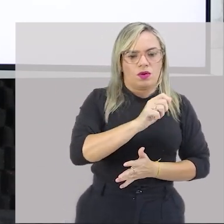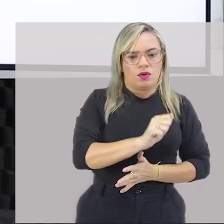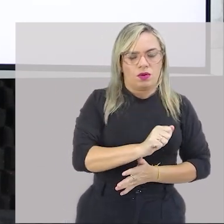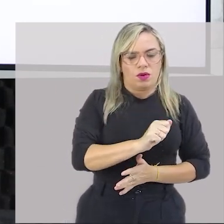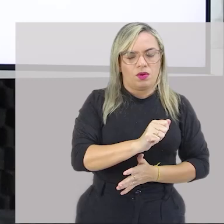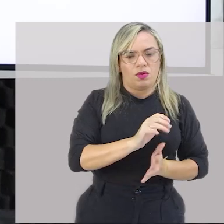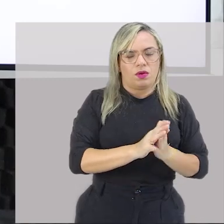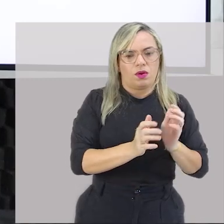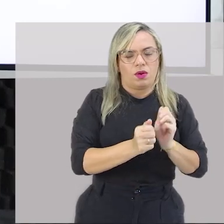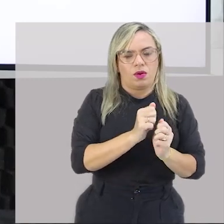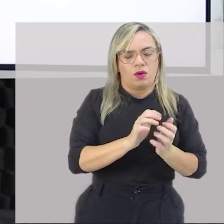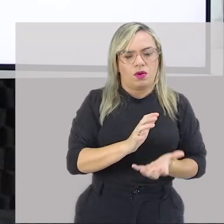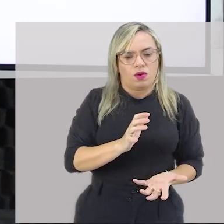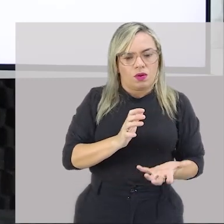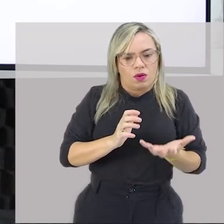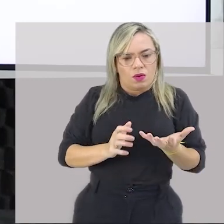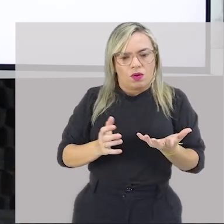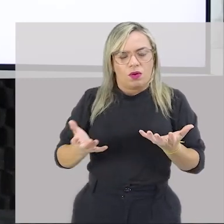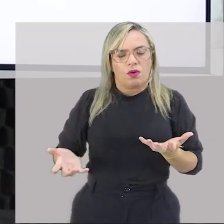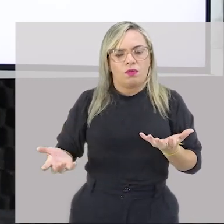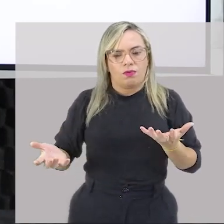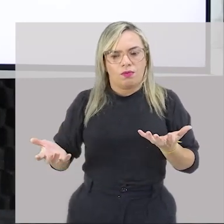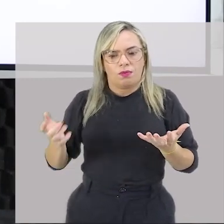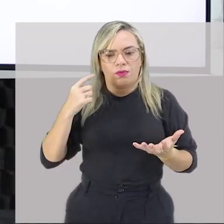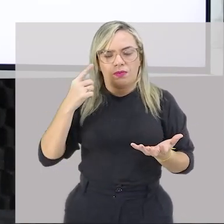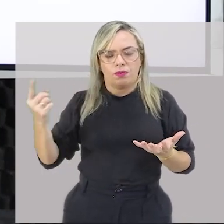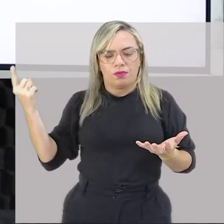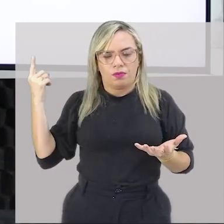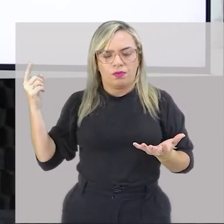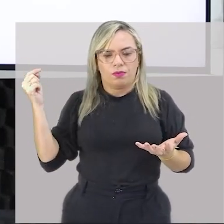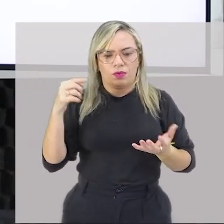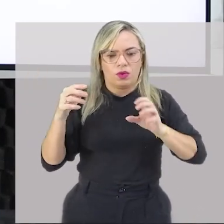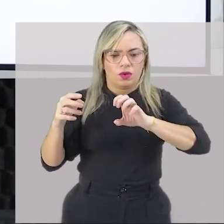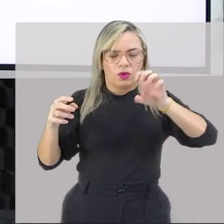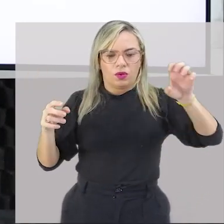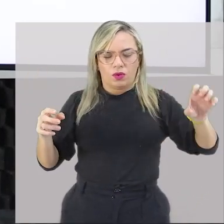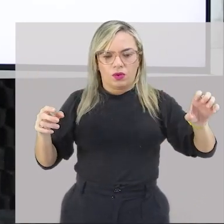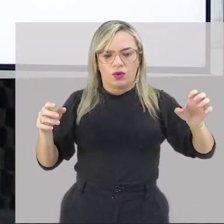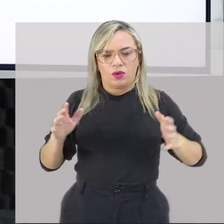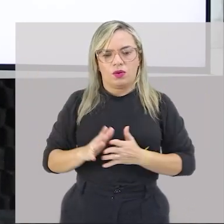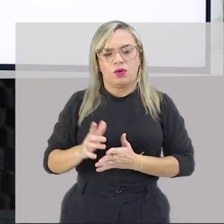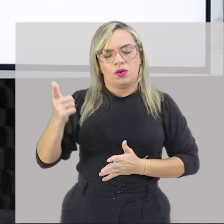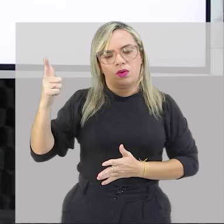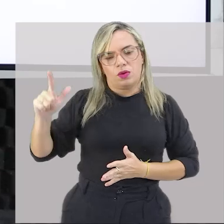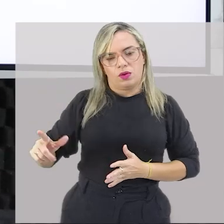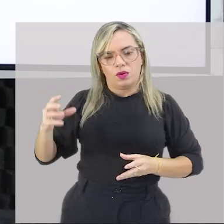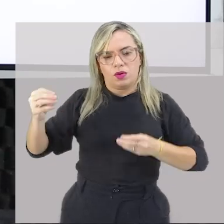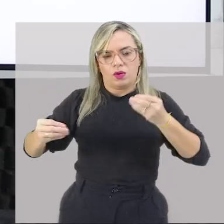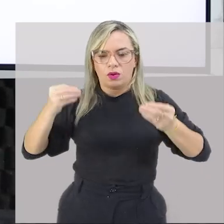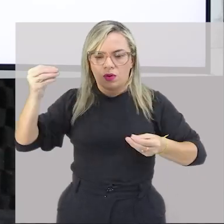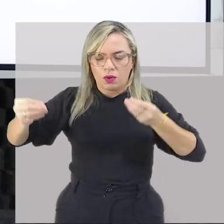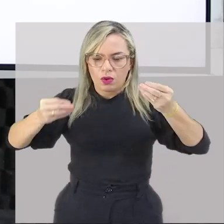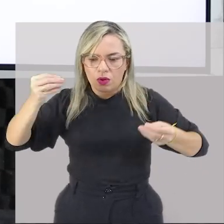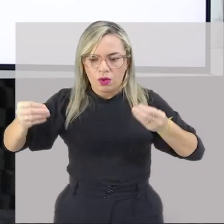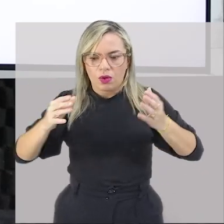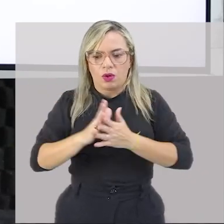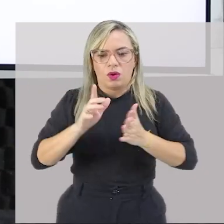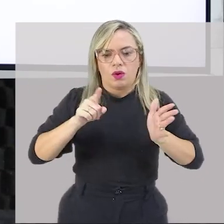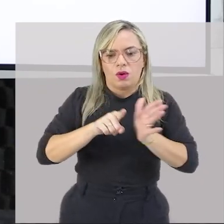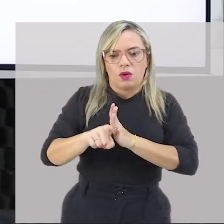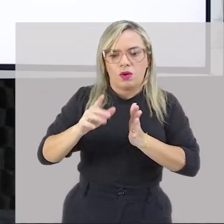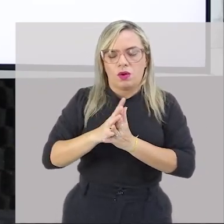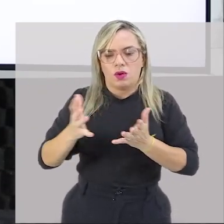do arroz, que está na extremidade esquerda da barra. De novo, como é que a gente resolve uma questão como essa,